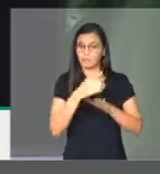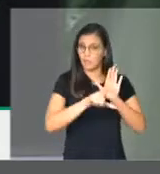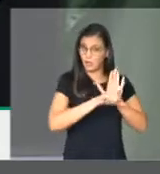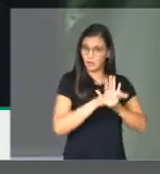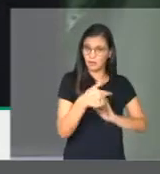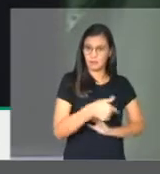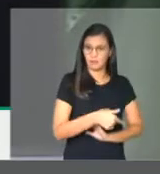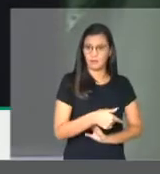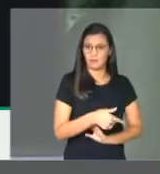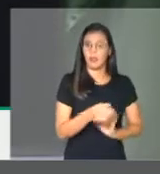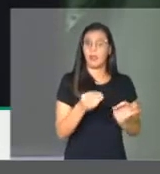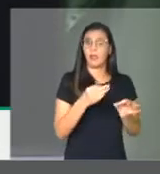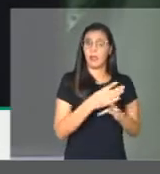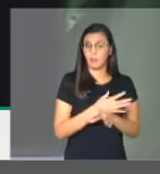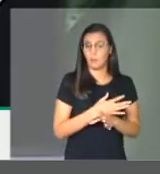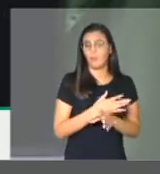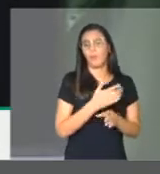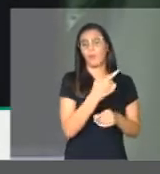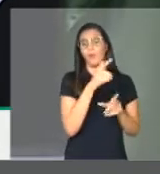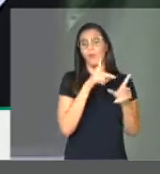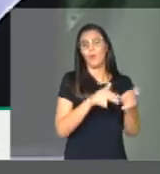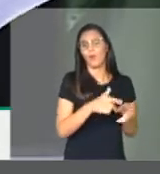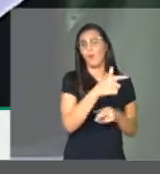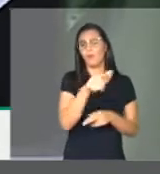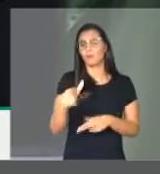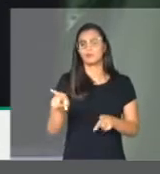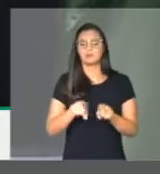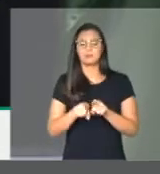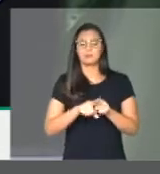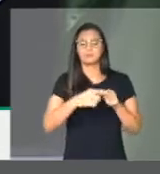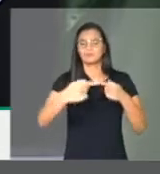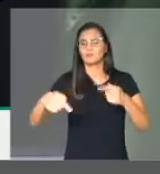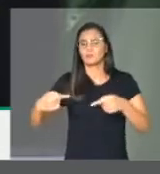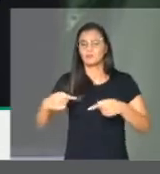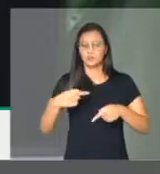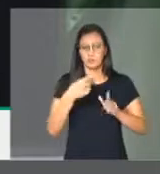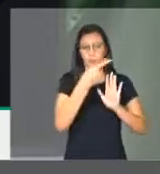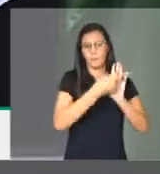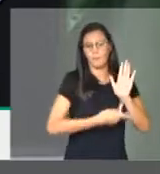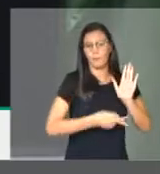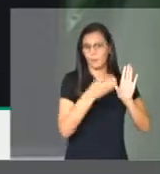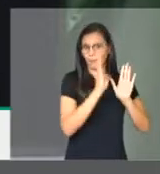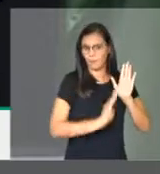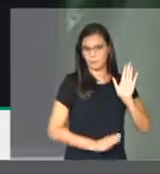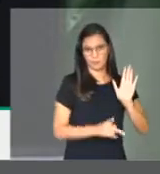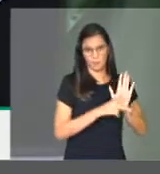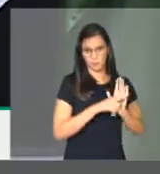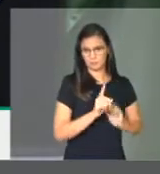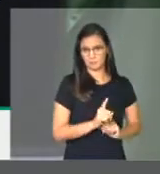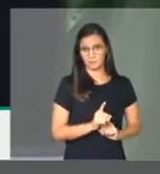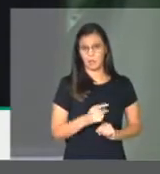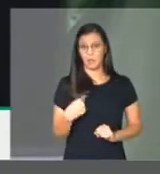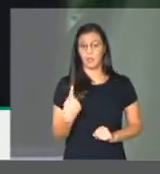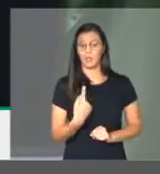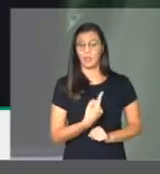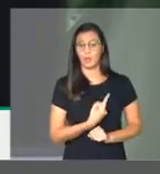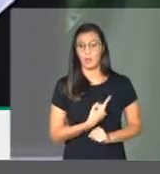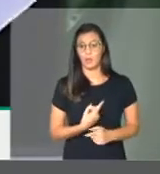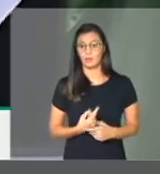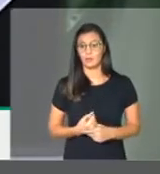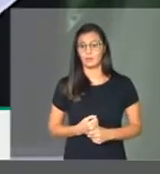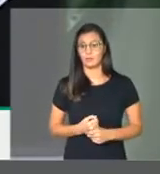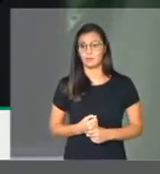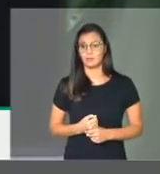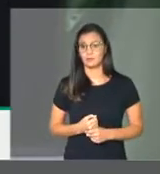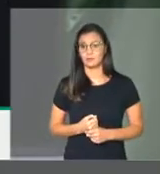finda, tal como outras, não serviram a discutir um projeto de Brasil. Somos os mestres do